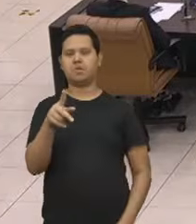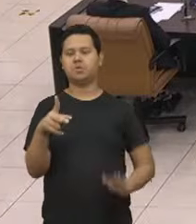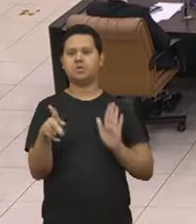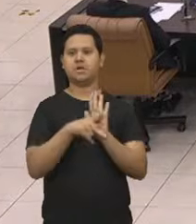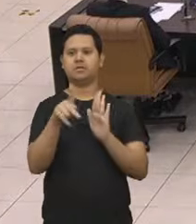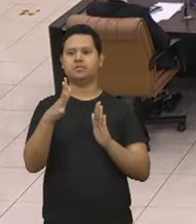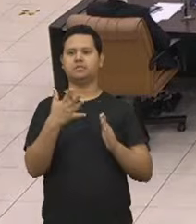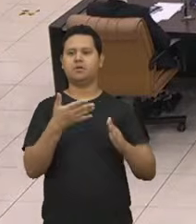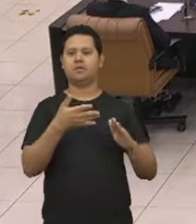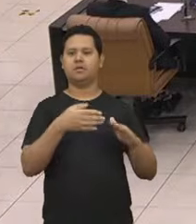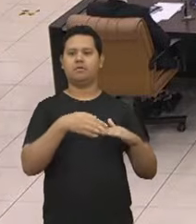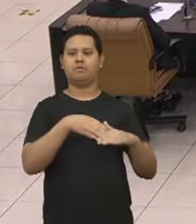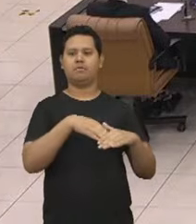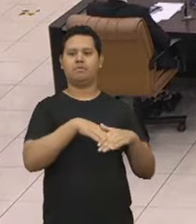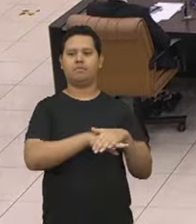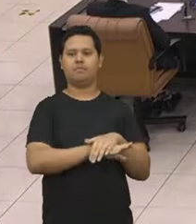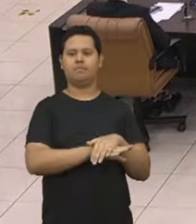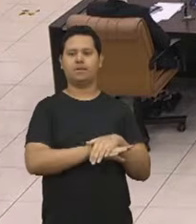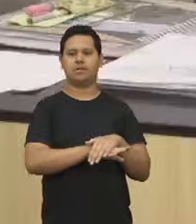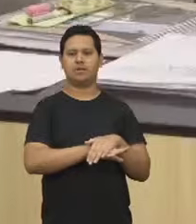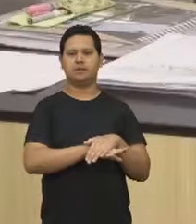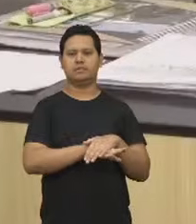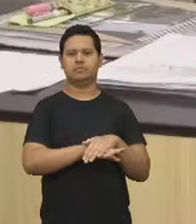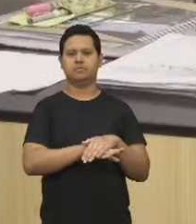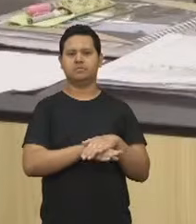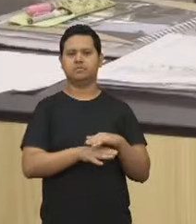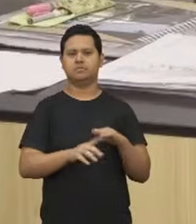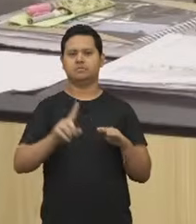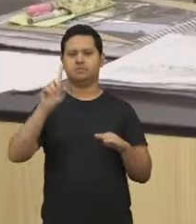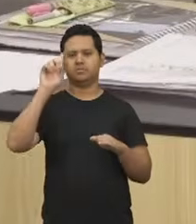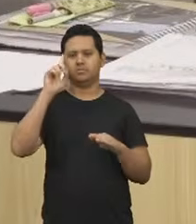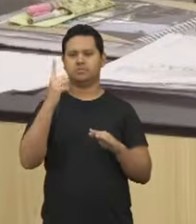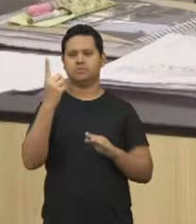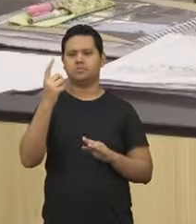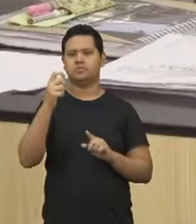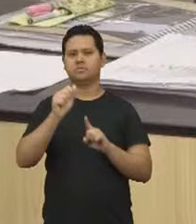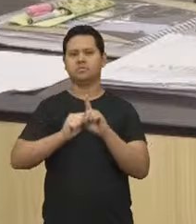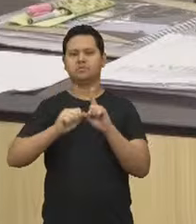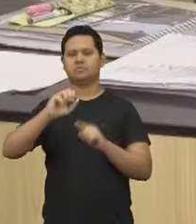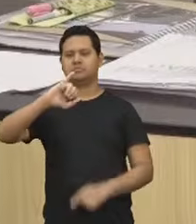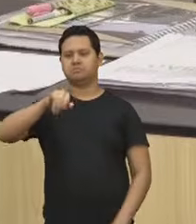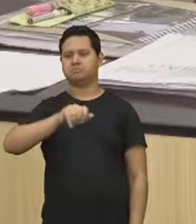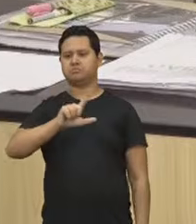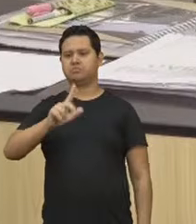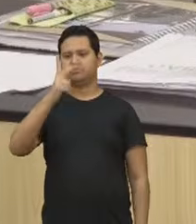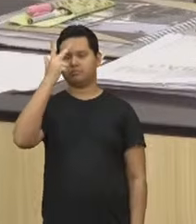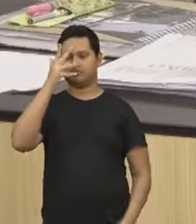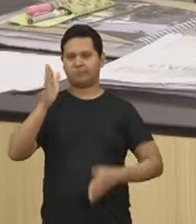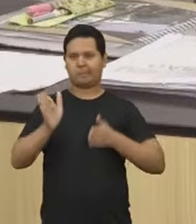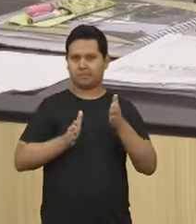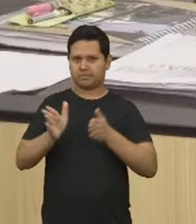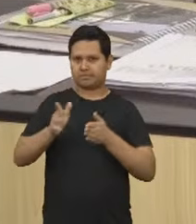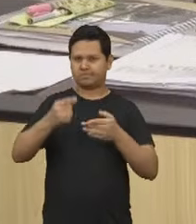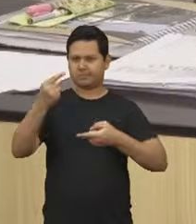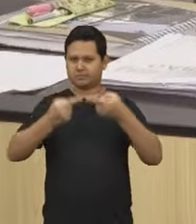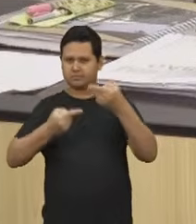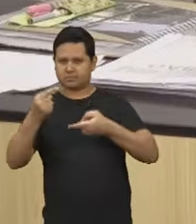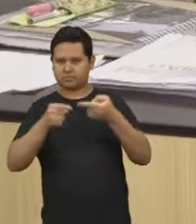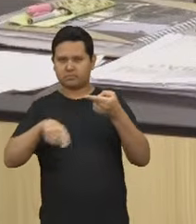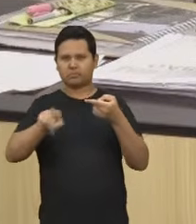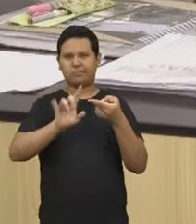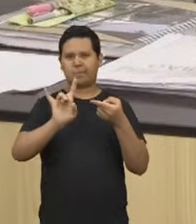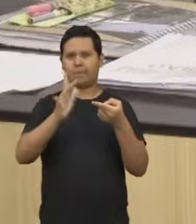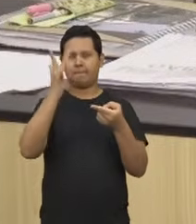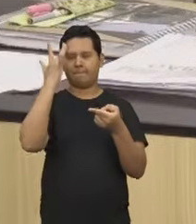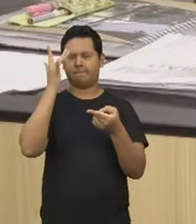foi protocolado na casa dia 1 de julho, dia 1º de julho, então, tempo hábil para discussões. Não